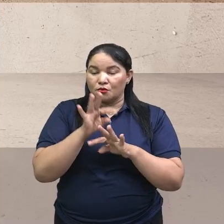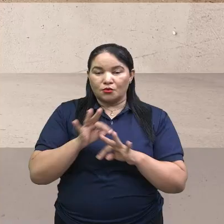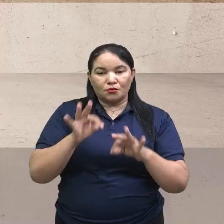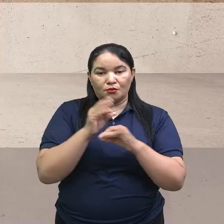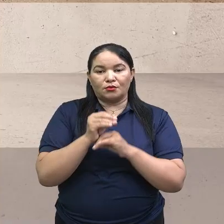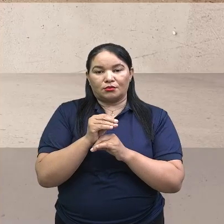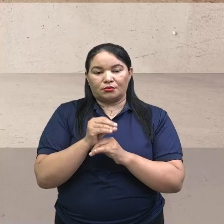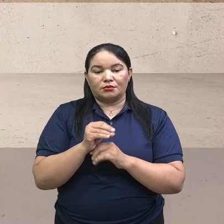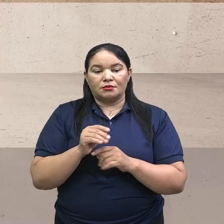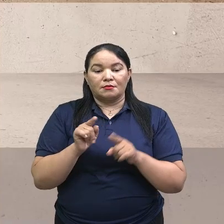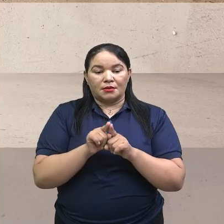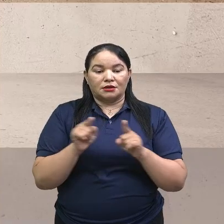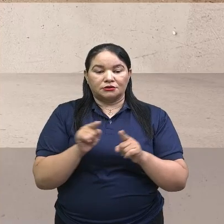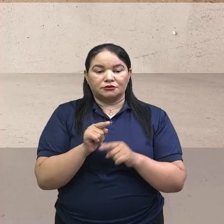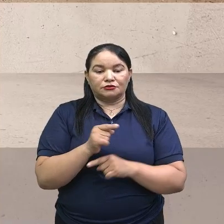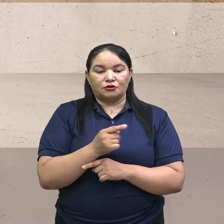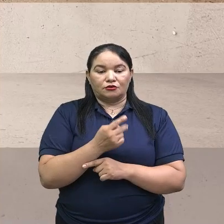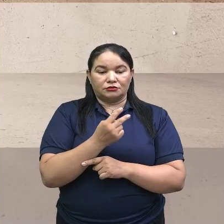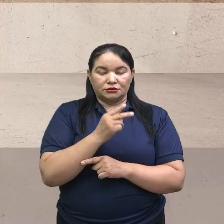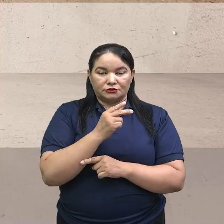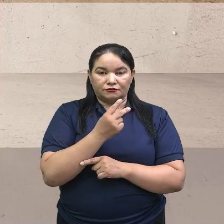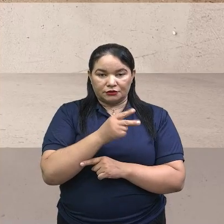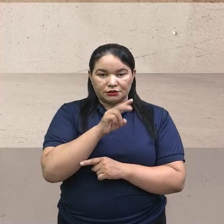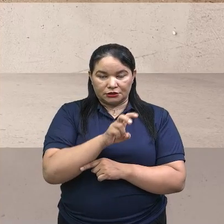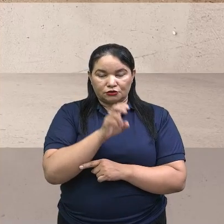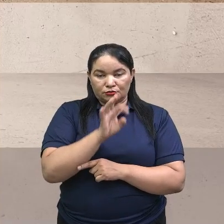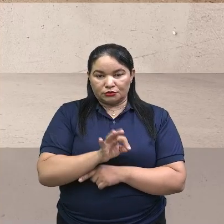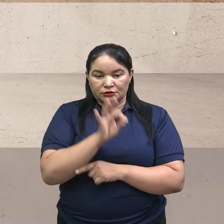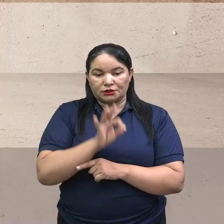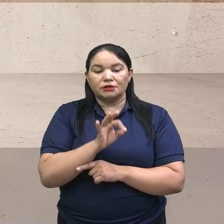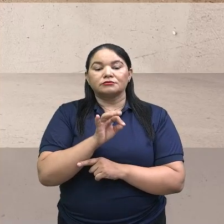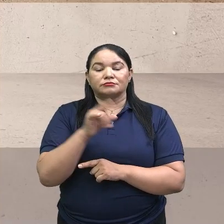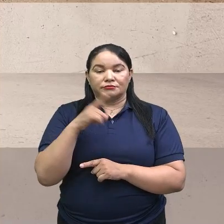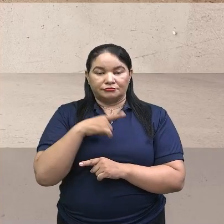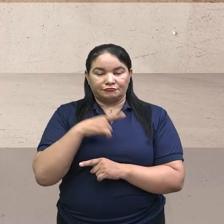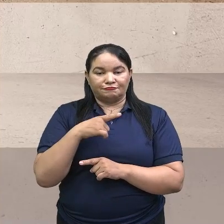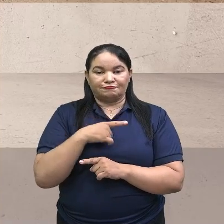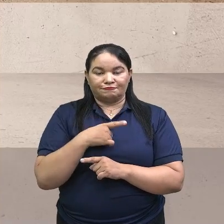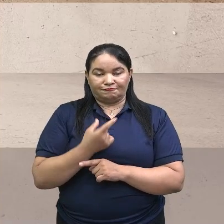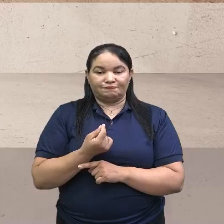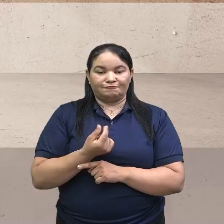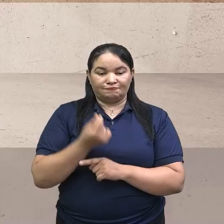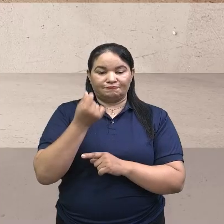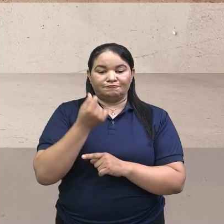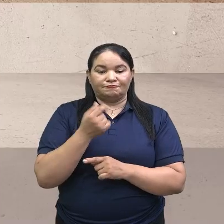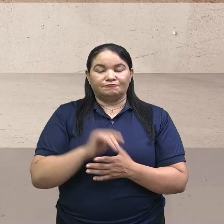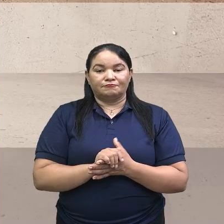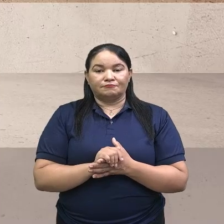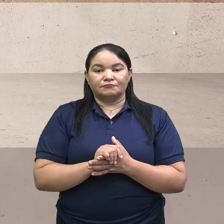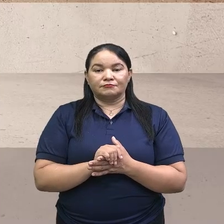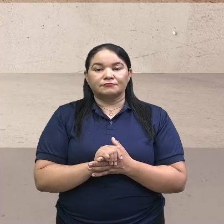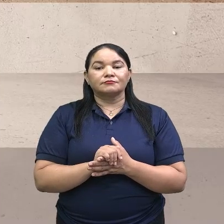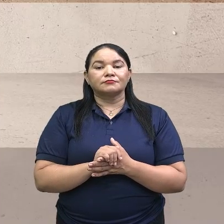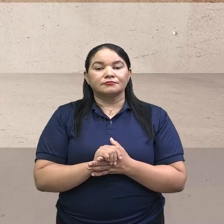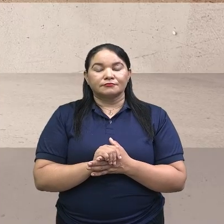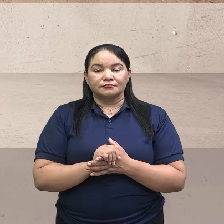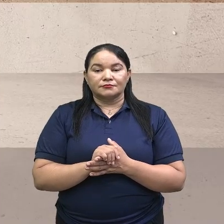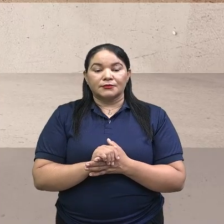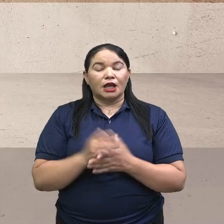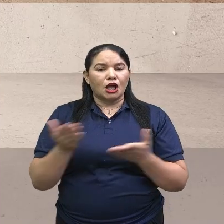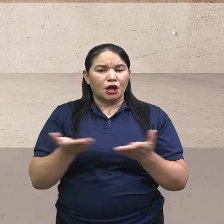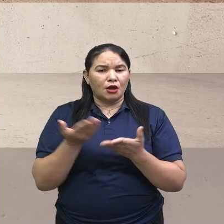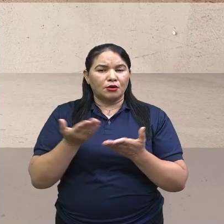5% mais ricos abocanham o mesmo que os demais 95% da população.